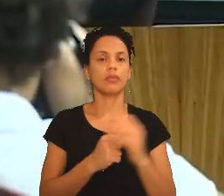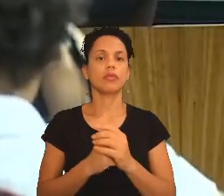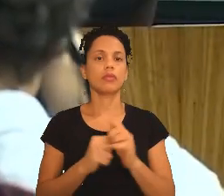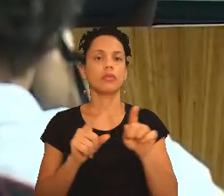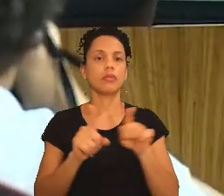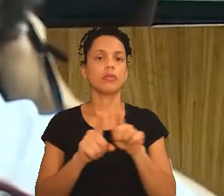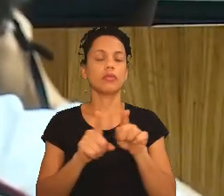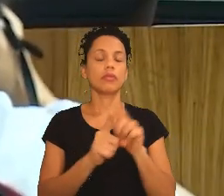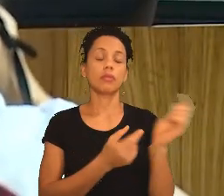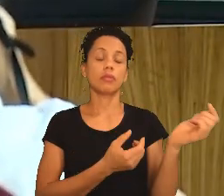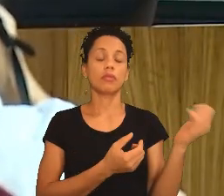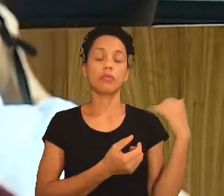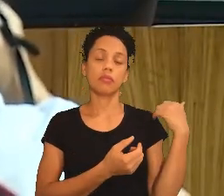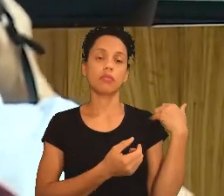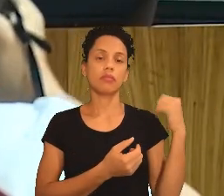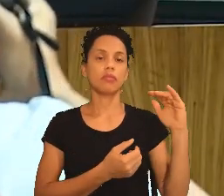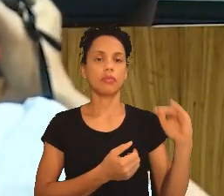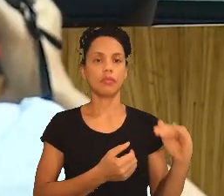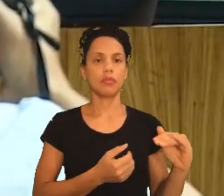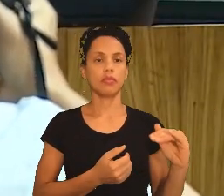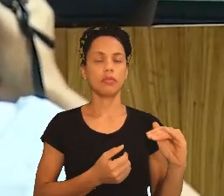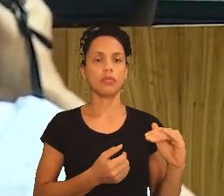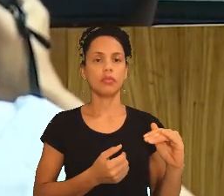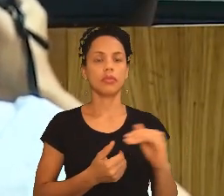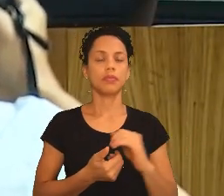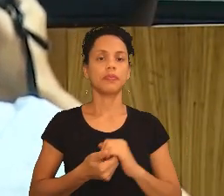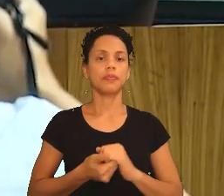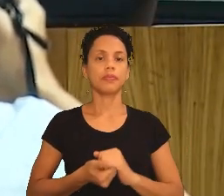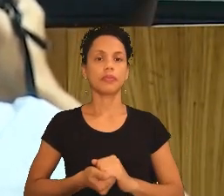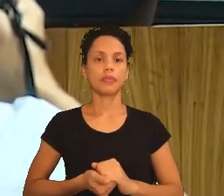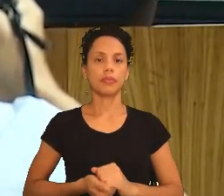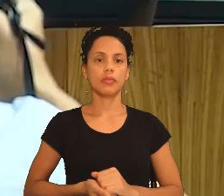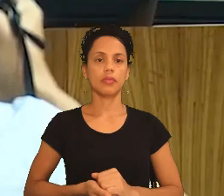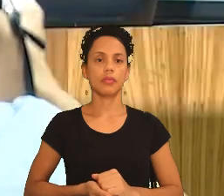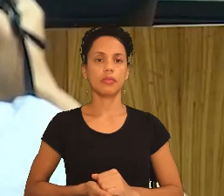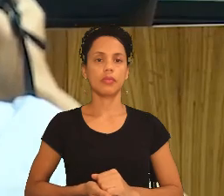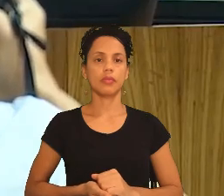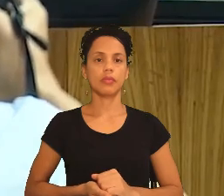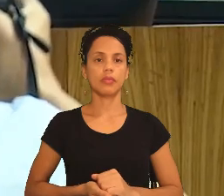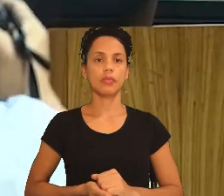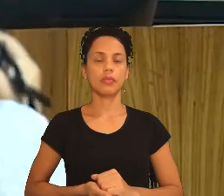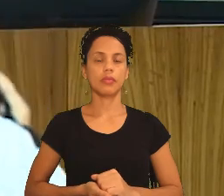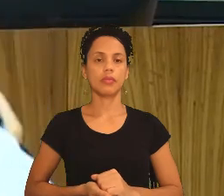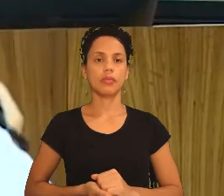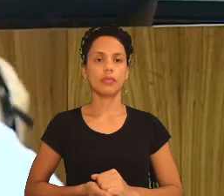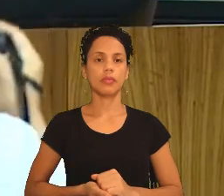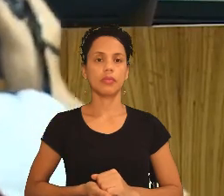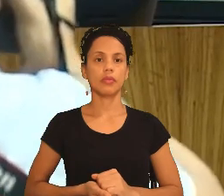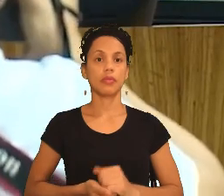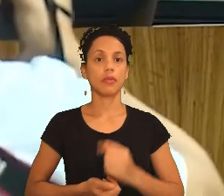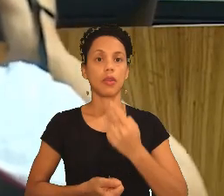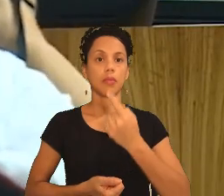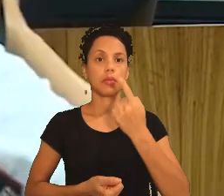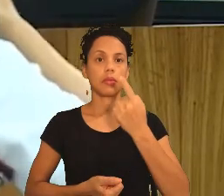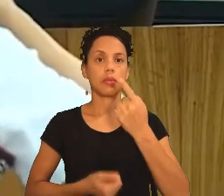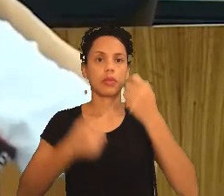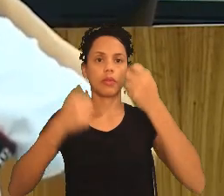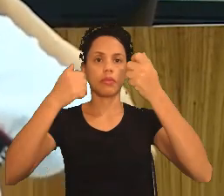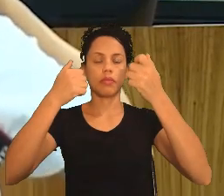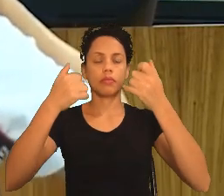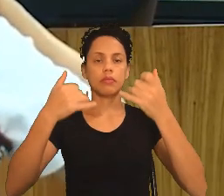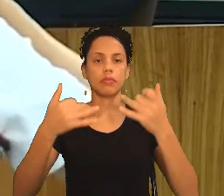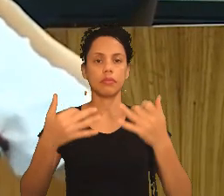Dilkurnan, e o meu irmão, que é o Tam, que é o mais novo, que significa a rapa do tacho, né? Rapa da